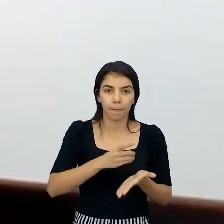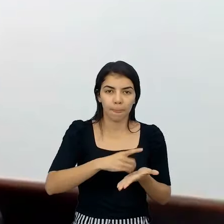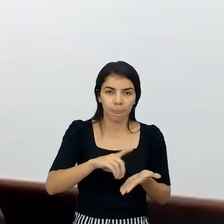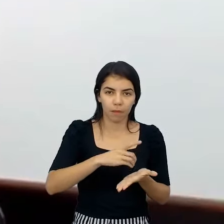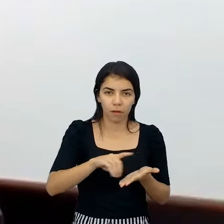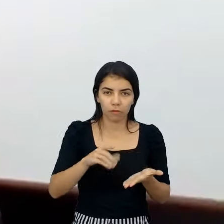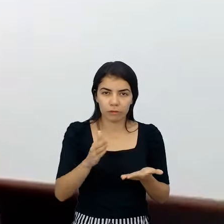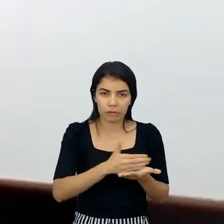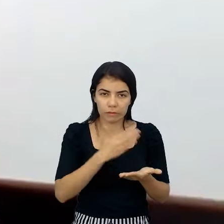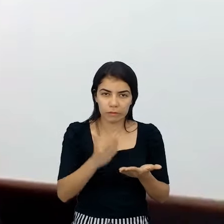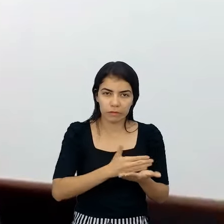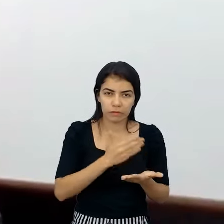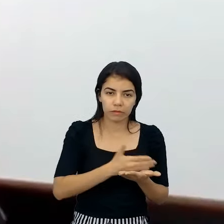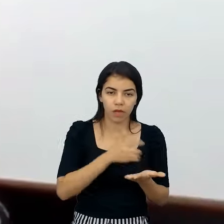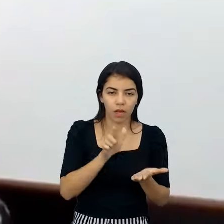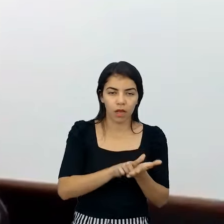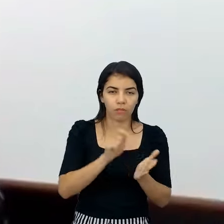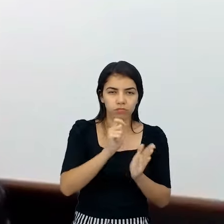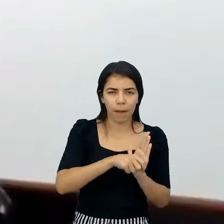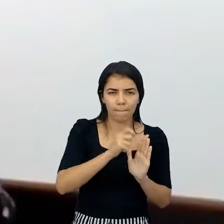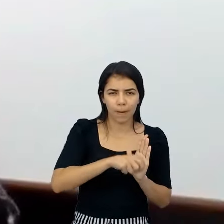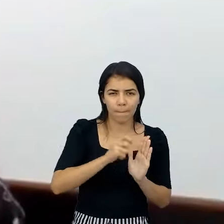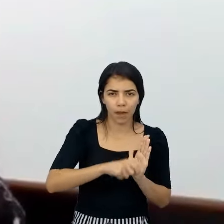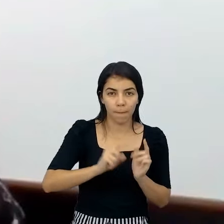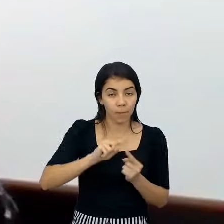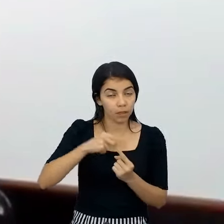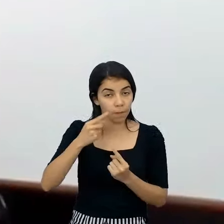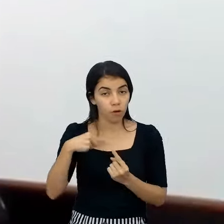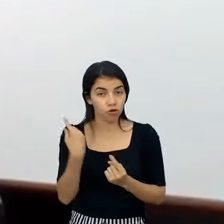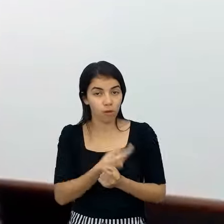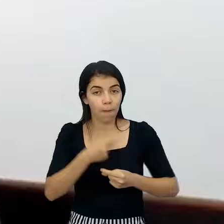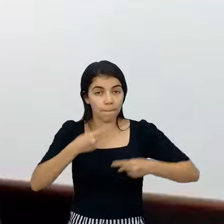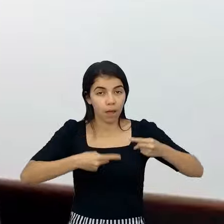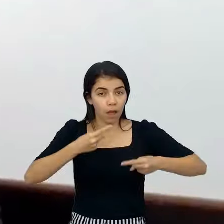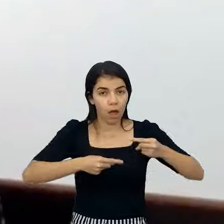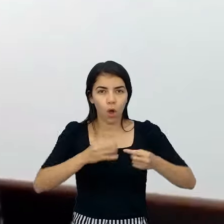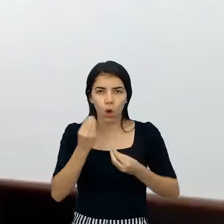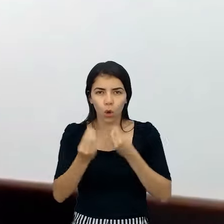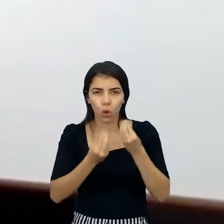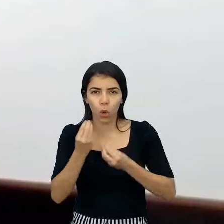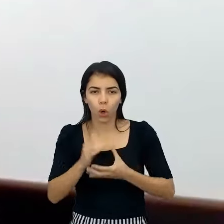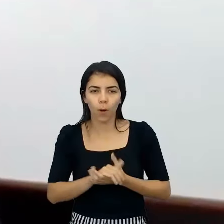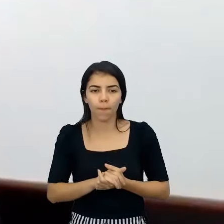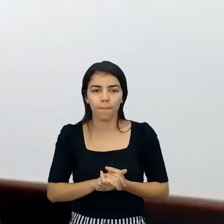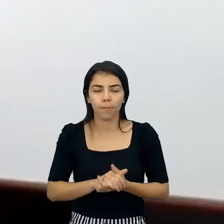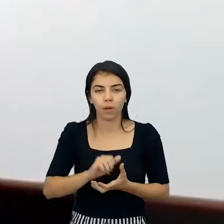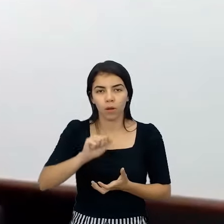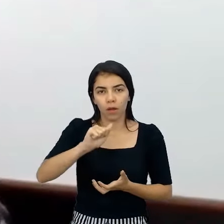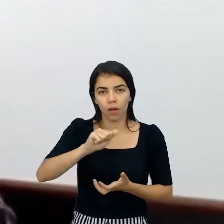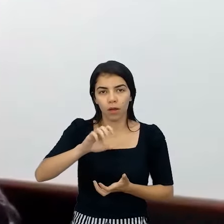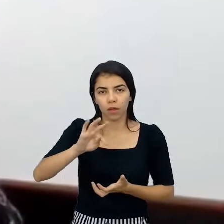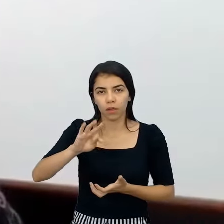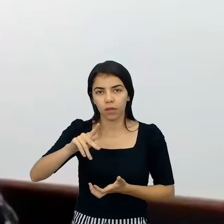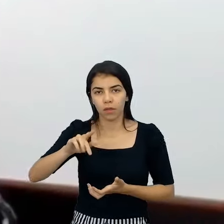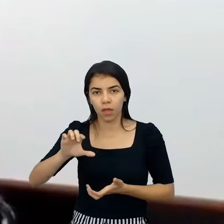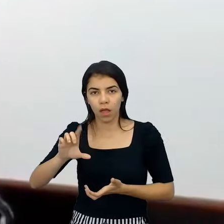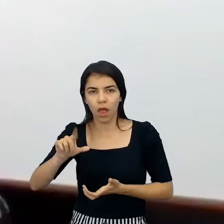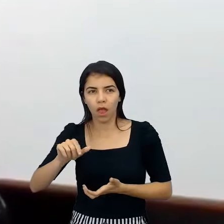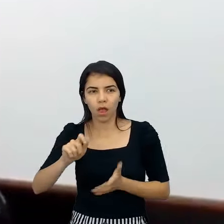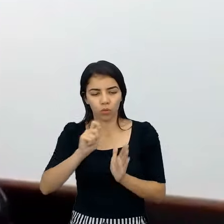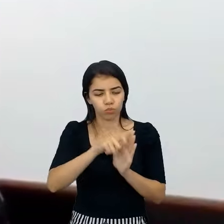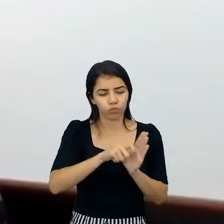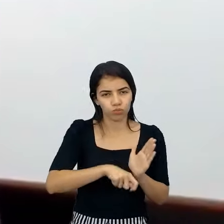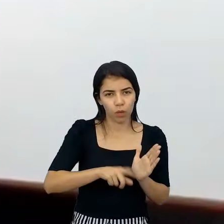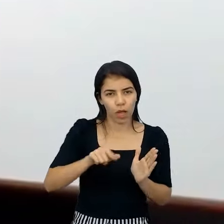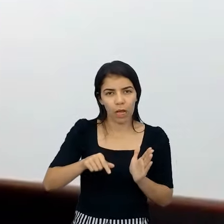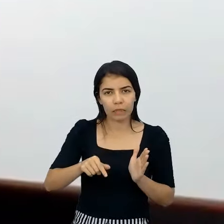ou papéis avulsos, para depois poder discutir com seus pares no momento da TPC sobre esse questionamento,